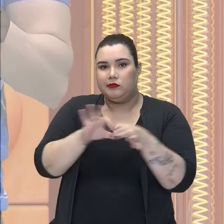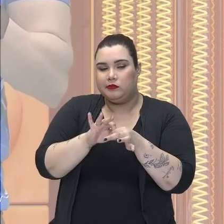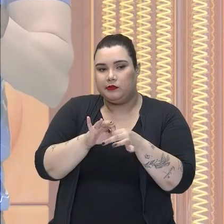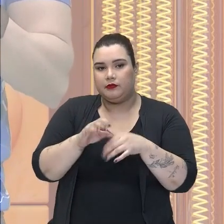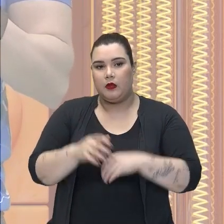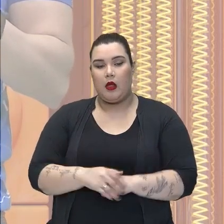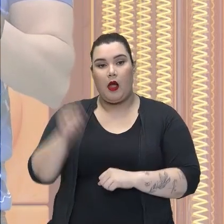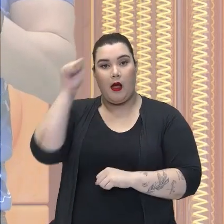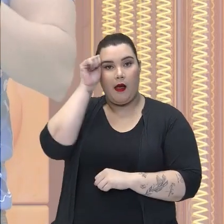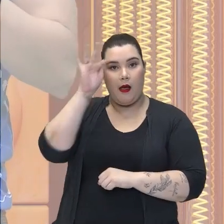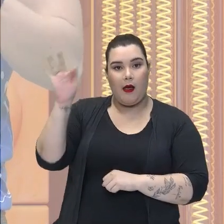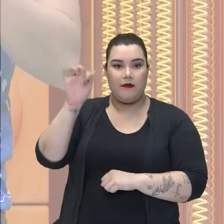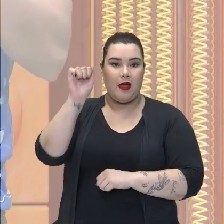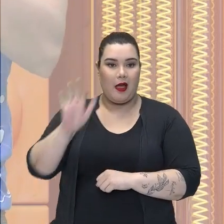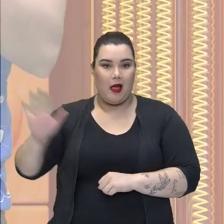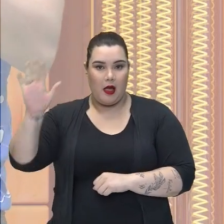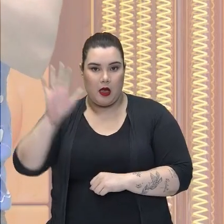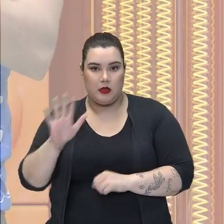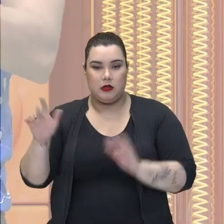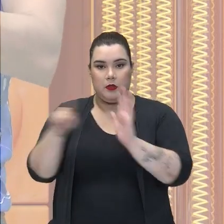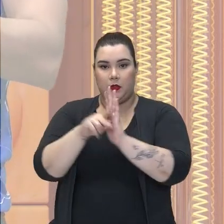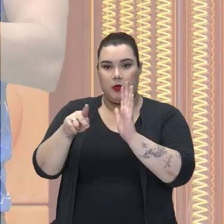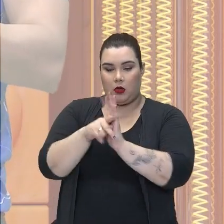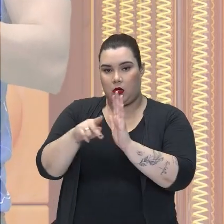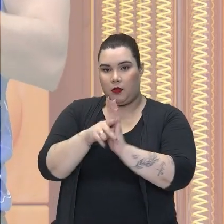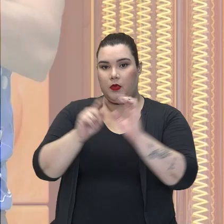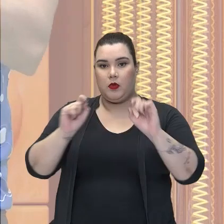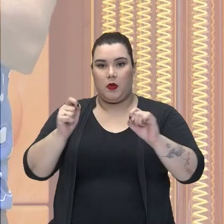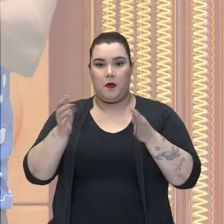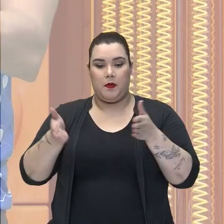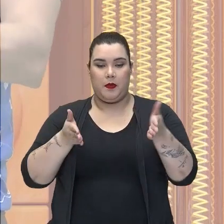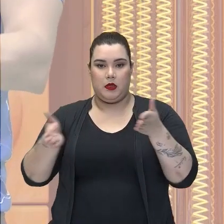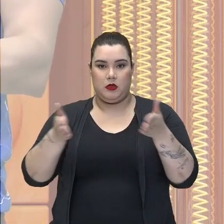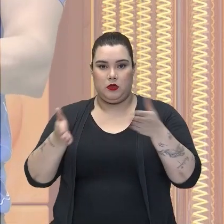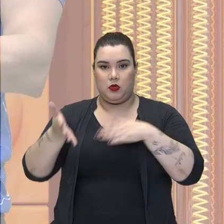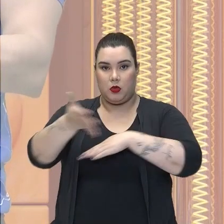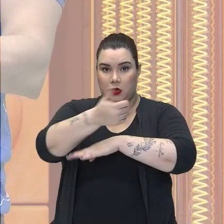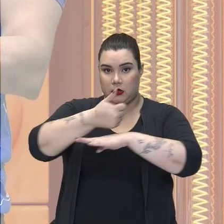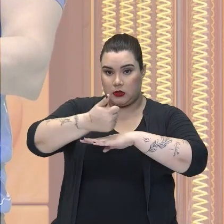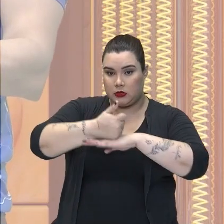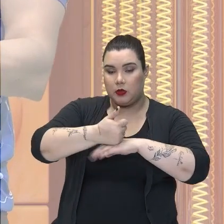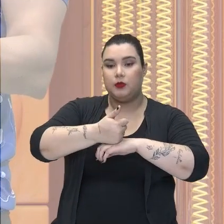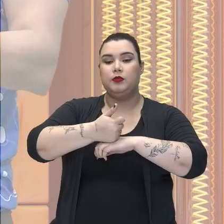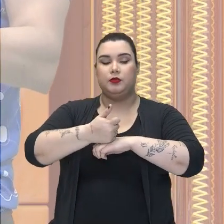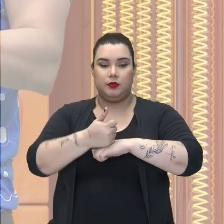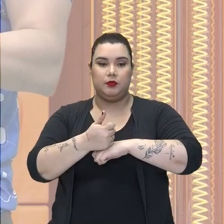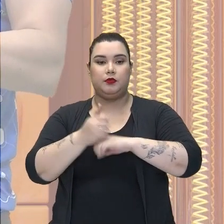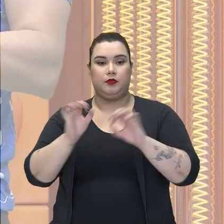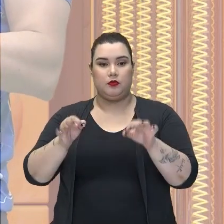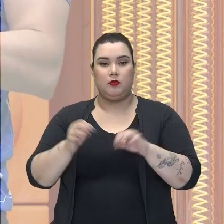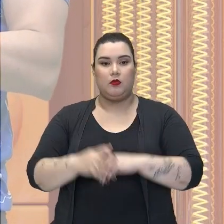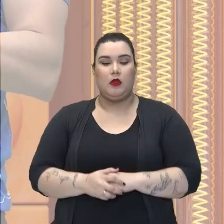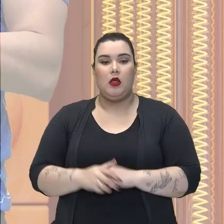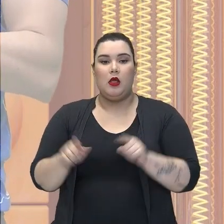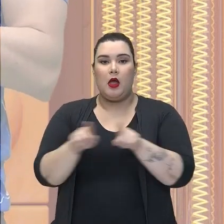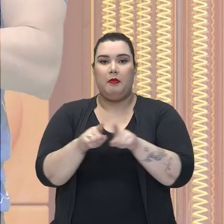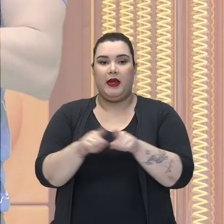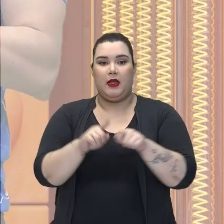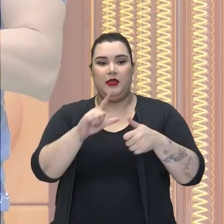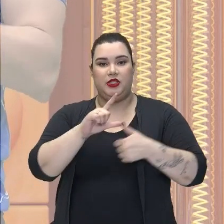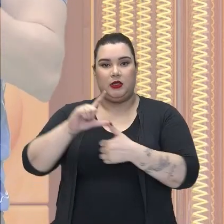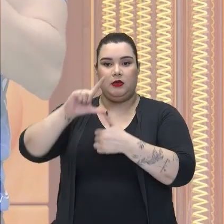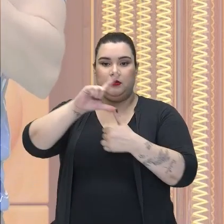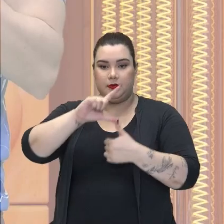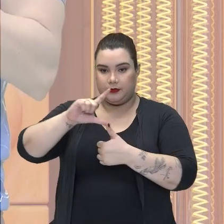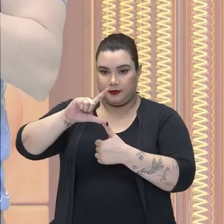A África e a Ásia, e aí elas estavam passando por um intenso processo de colonização nesse momento, e a América Latina também.